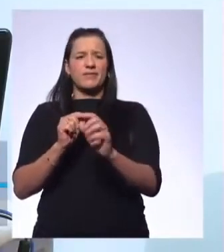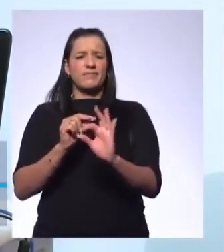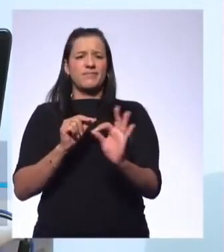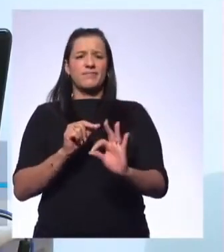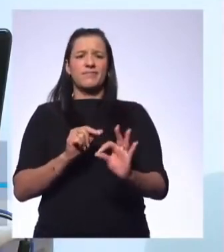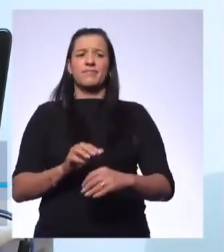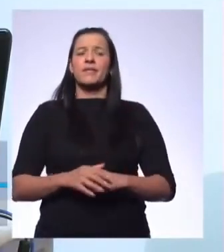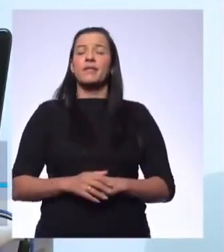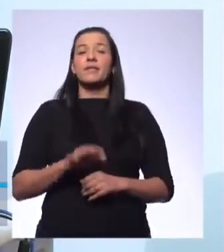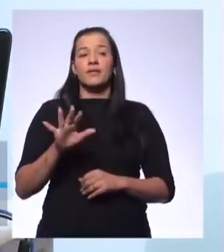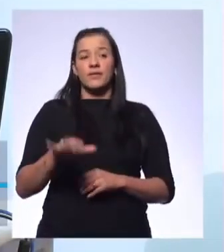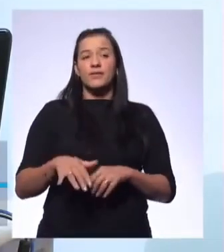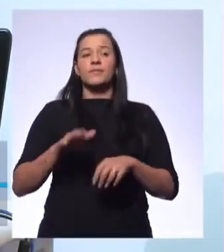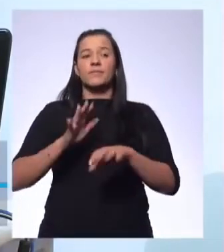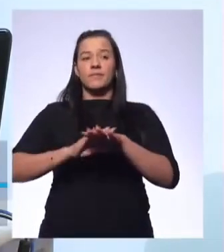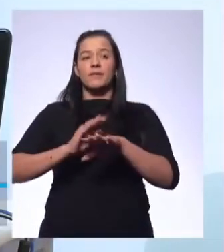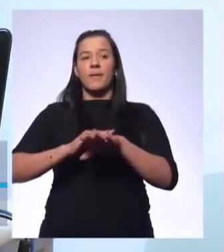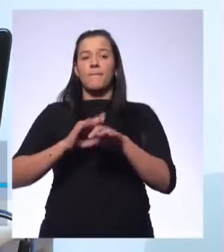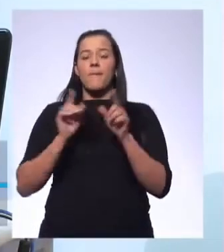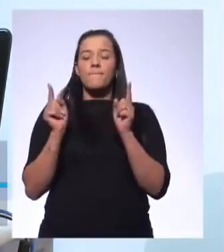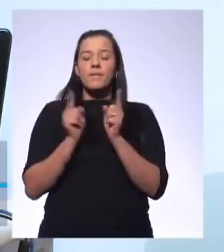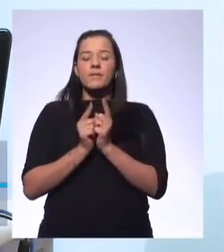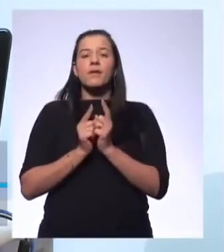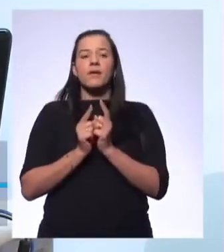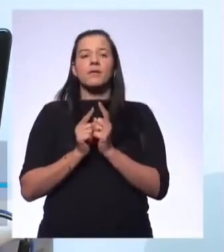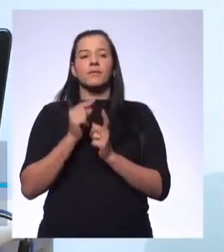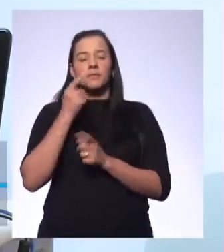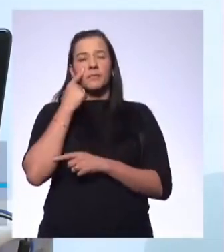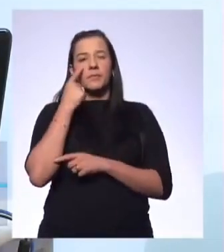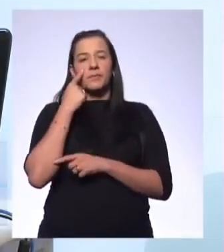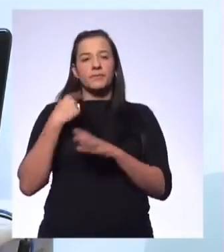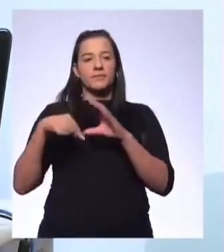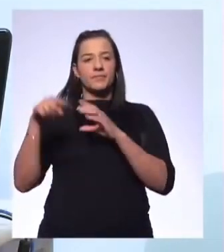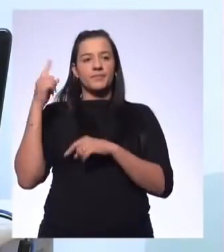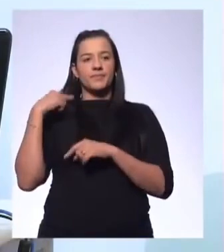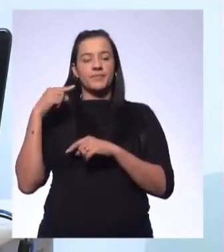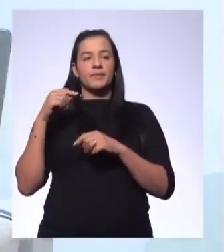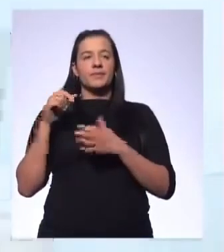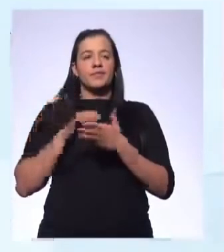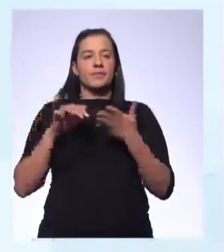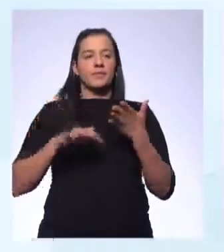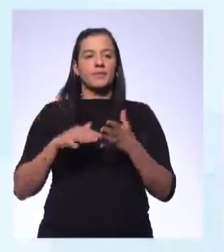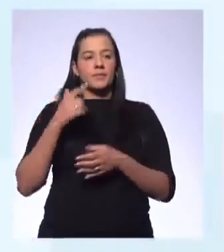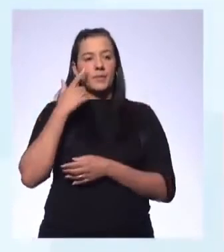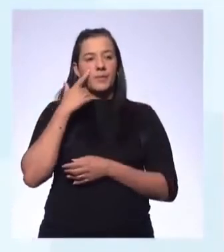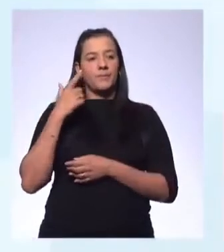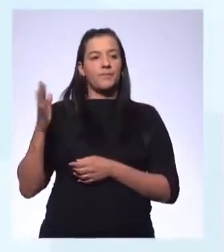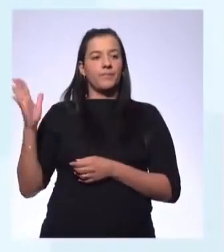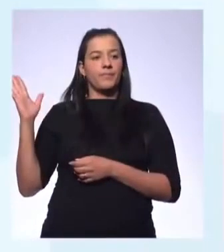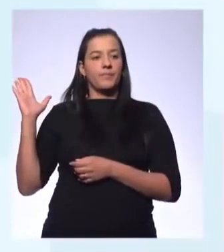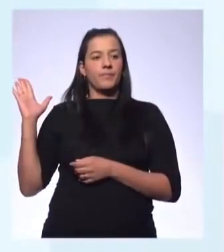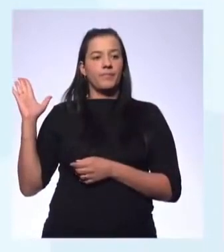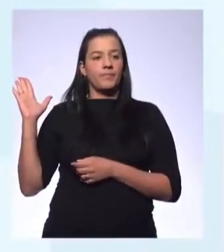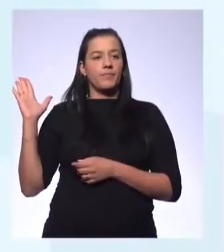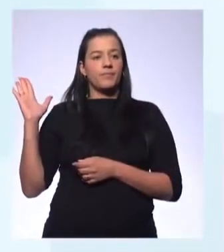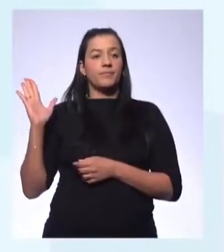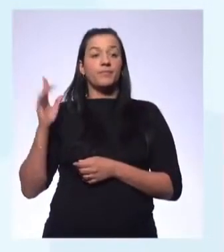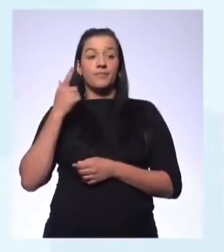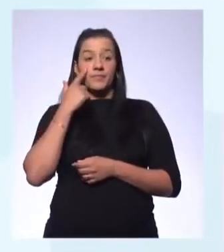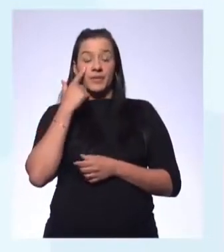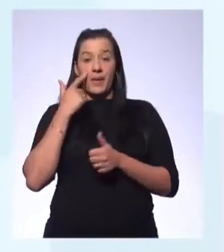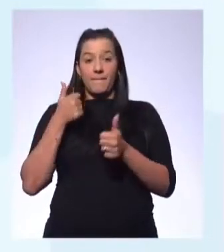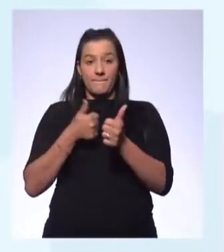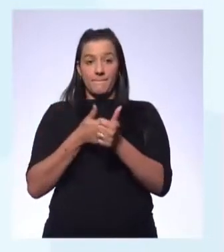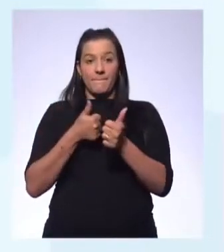as crianças por causa das mãozinhas pequenas. Vamos voltar lá na imagem do nosso exercício. Vocês estão vendo aí que perto